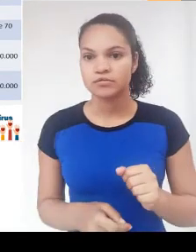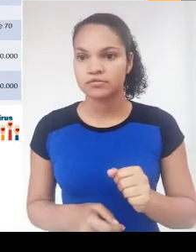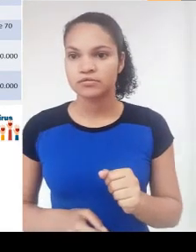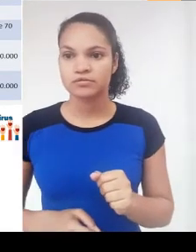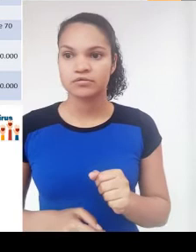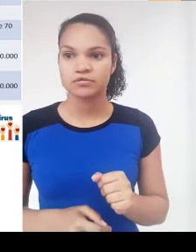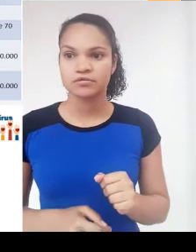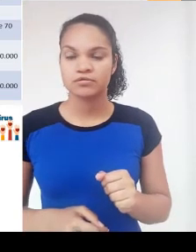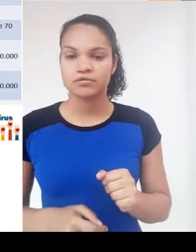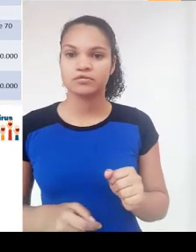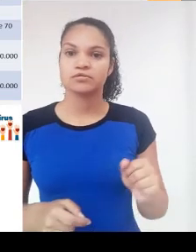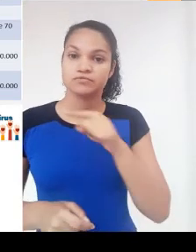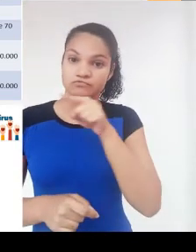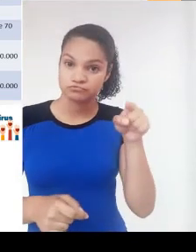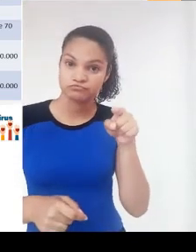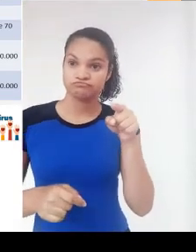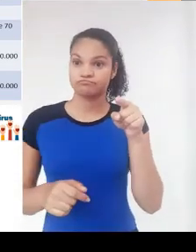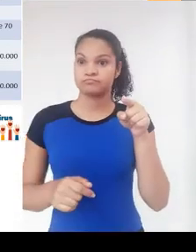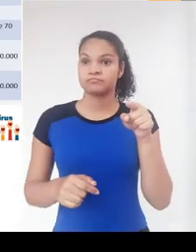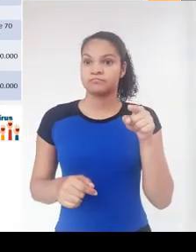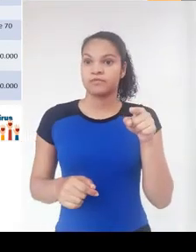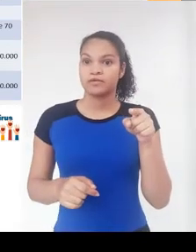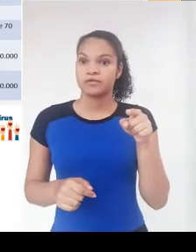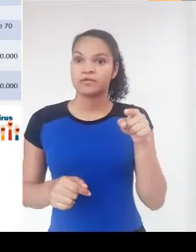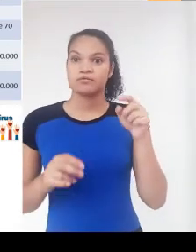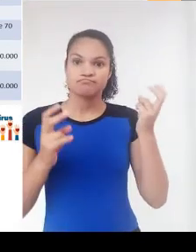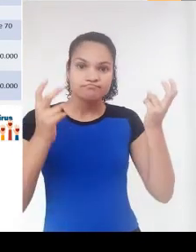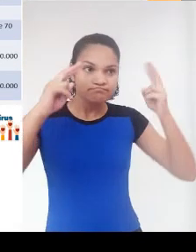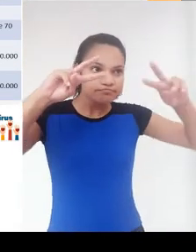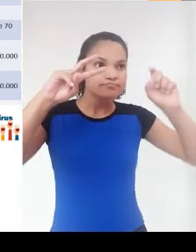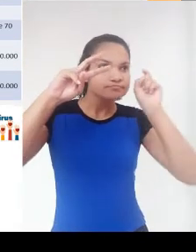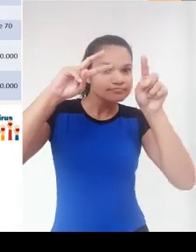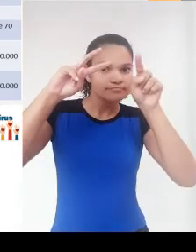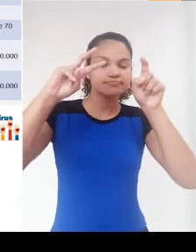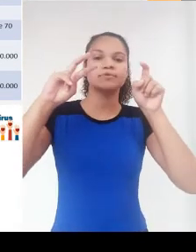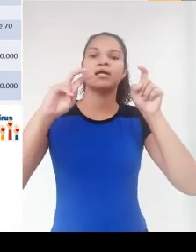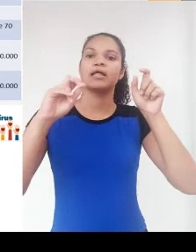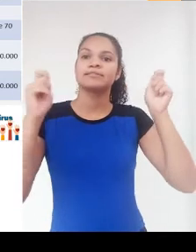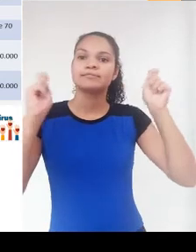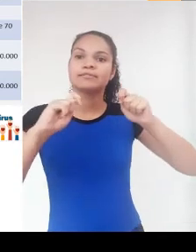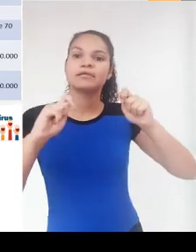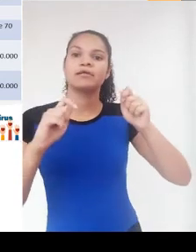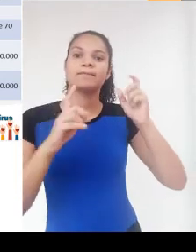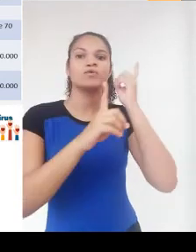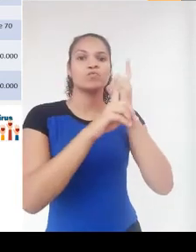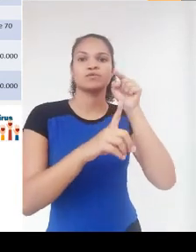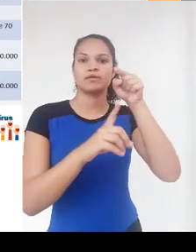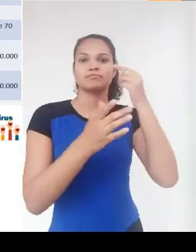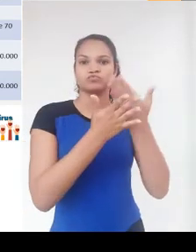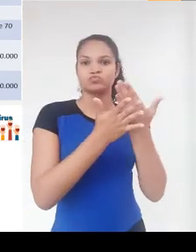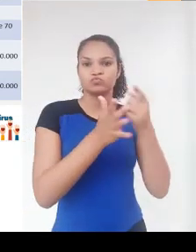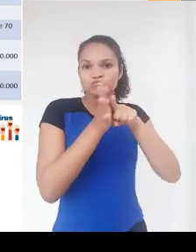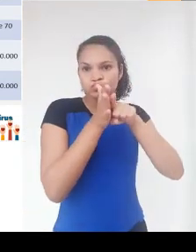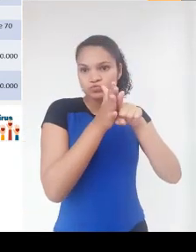linkzinho para vocês clicarem ou buscarem, digitarem no Google, e vocês vão chegar a esse estudo. Novamente, vocês podem